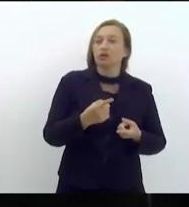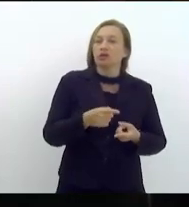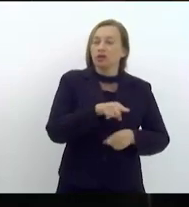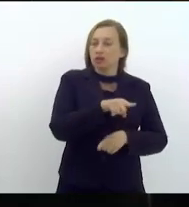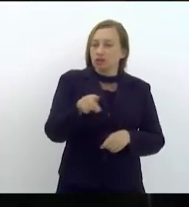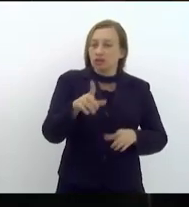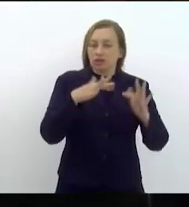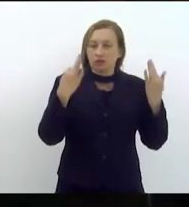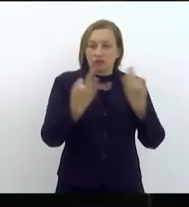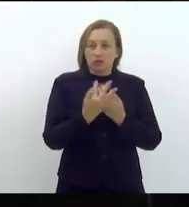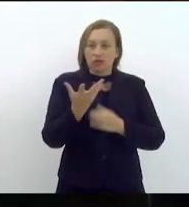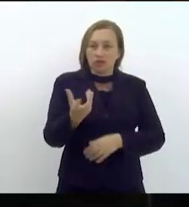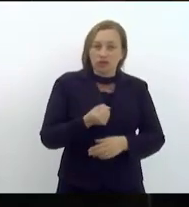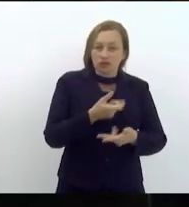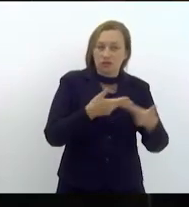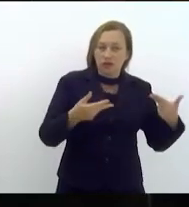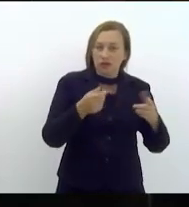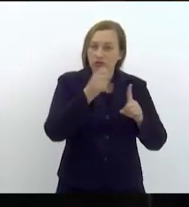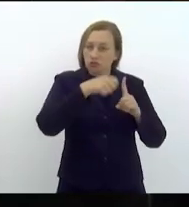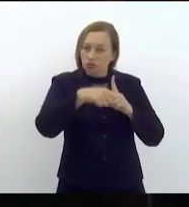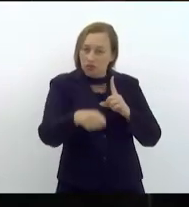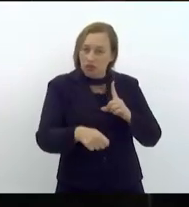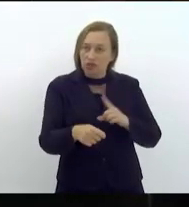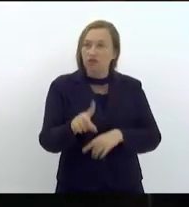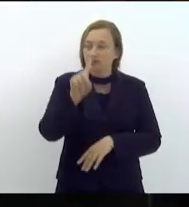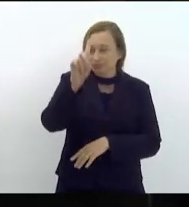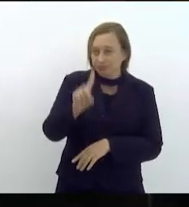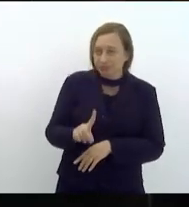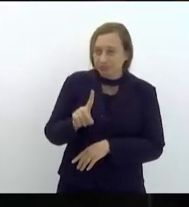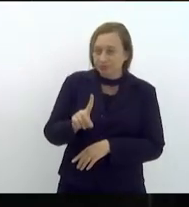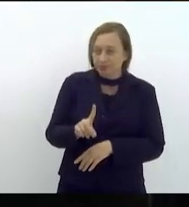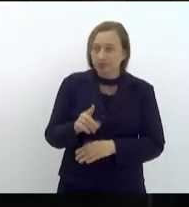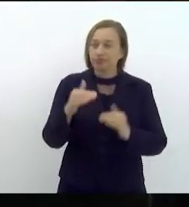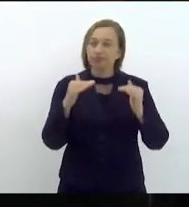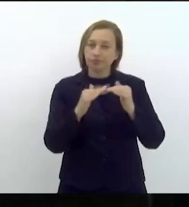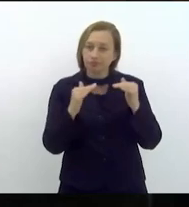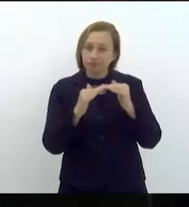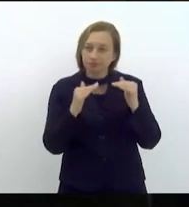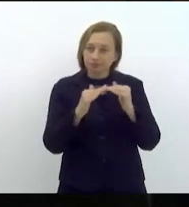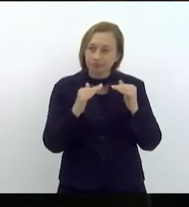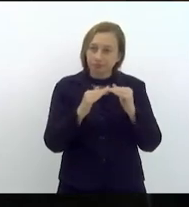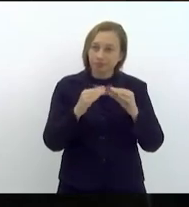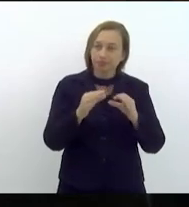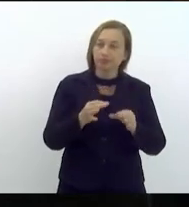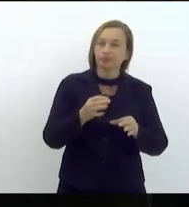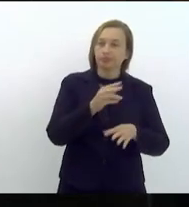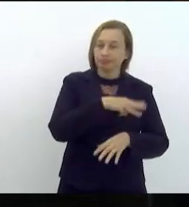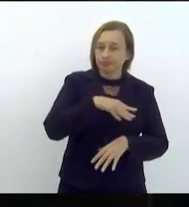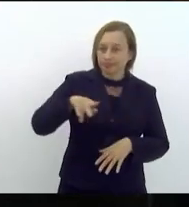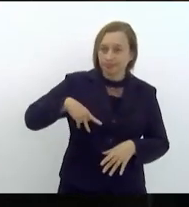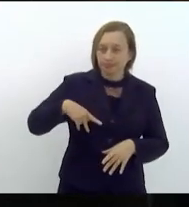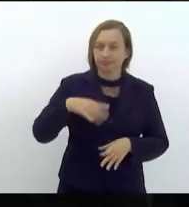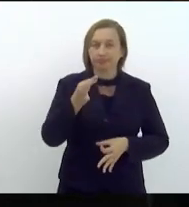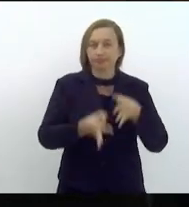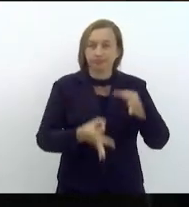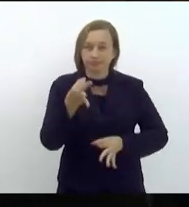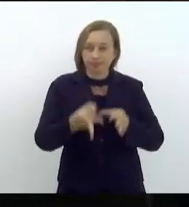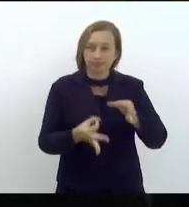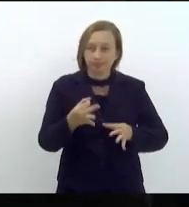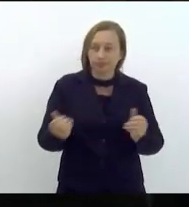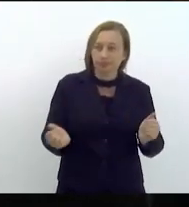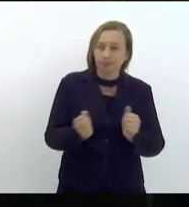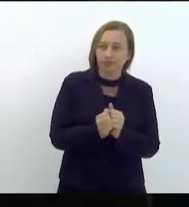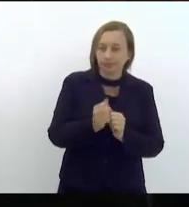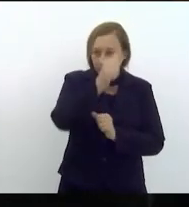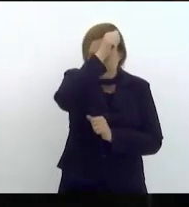chegaram a receber por vários meses e direito que foi acordado inclusive perante o ministério público e a justiça com a presença da prefeitura